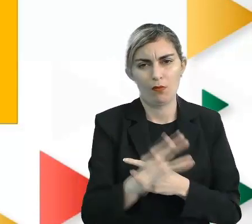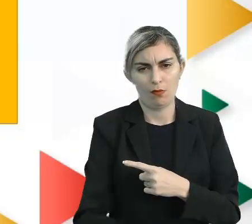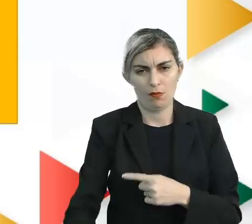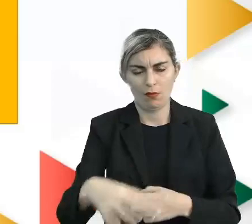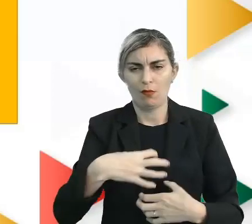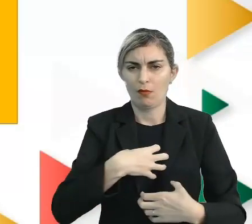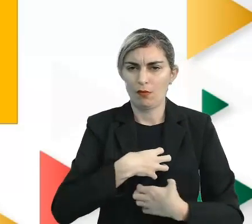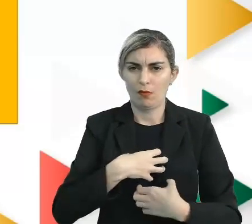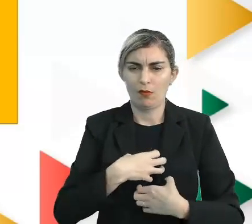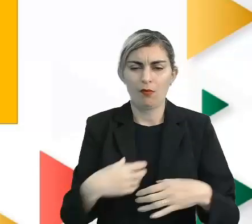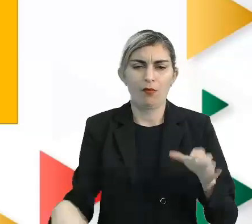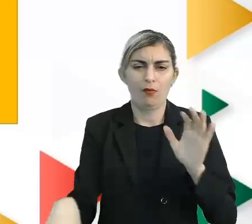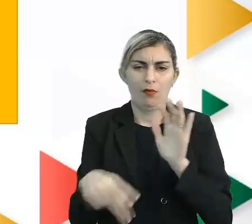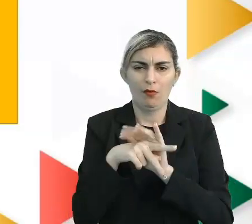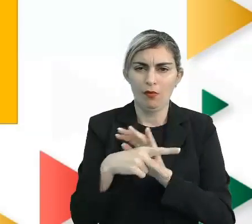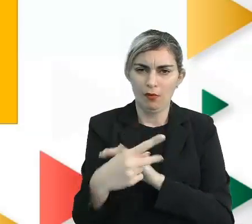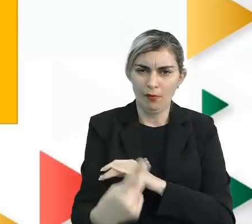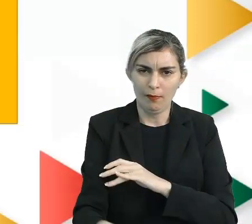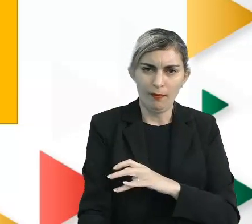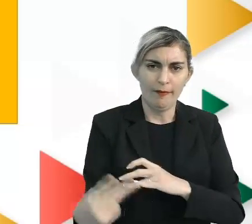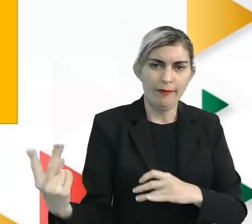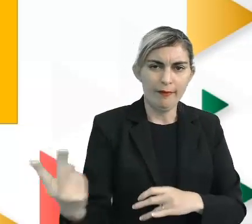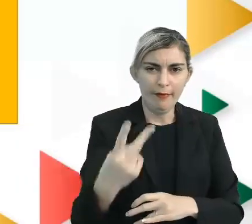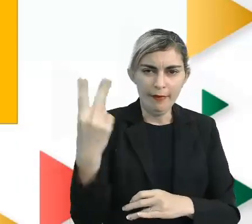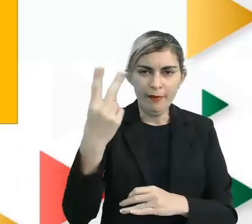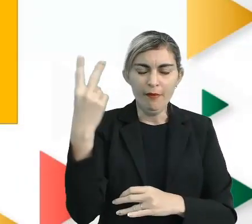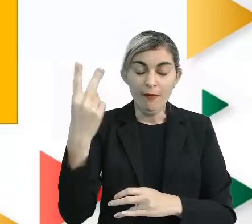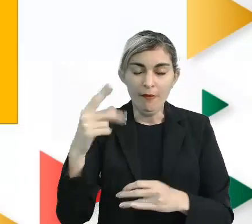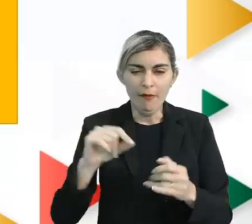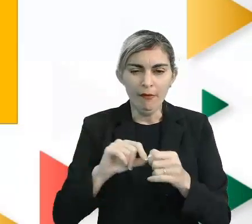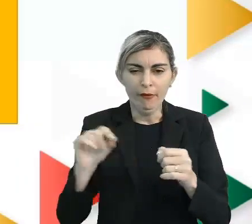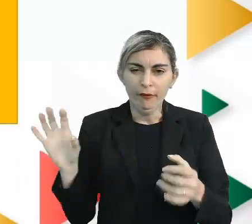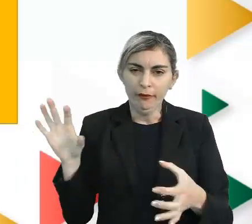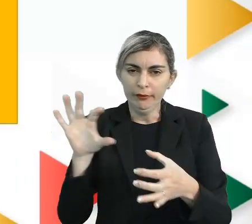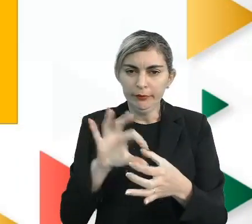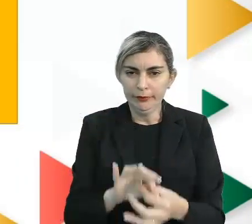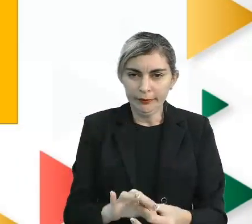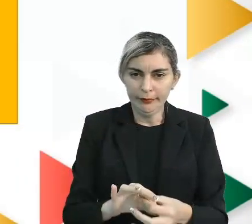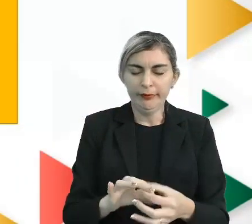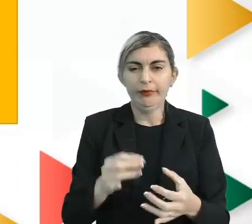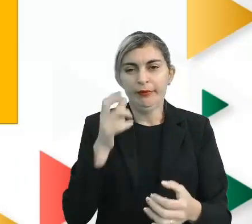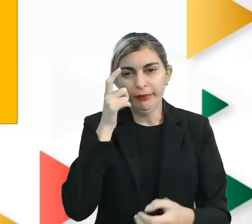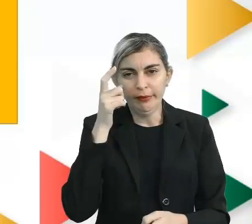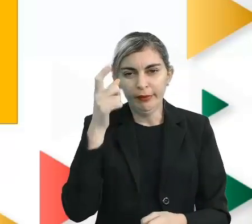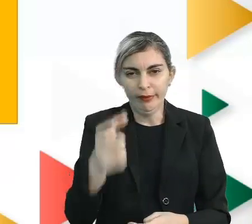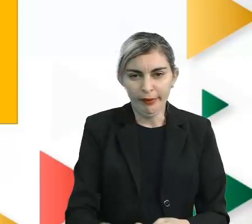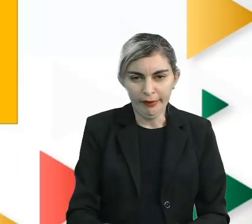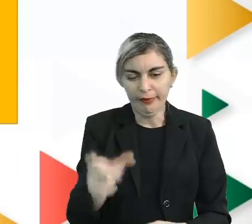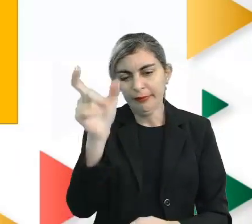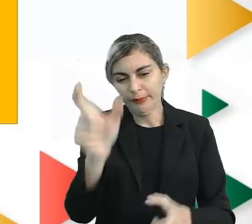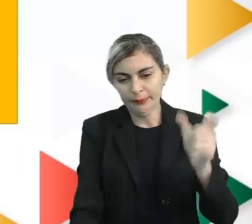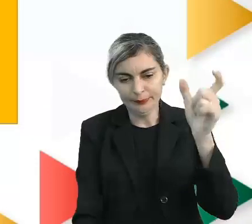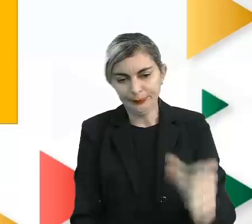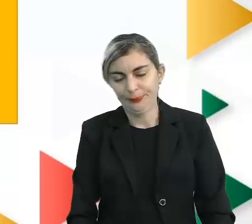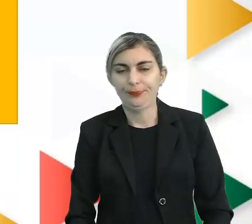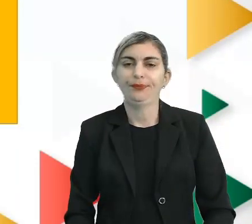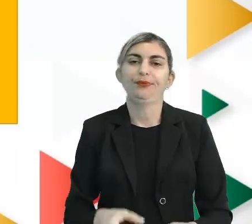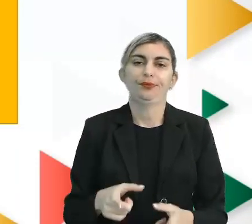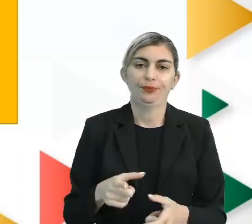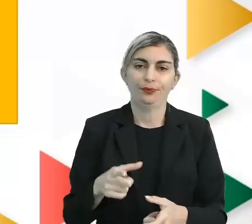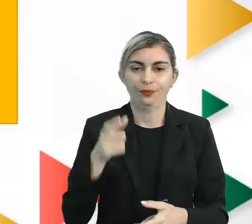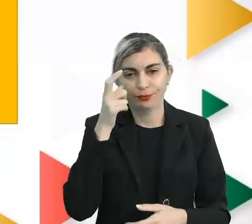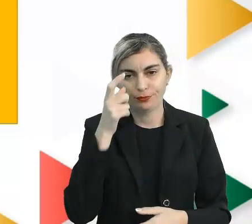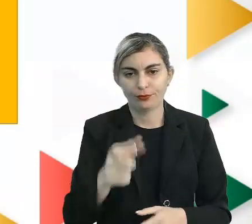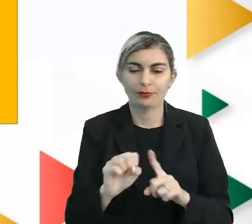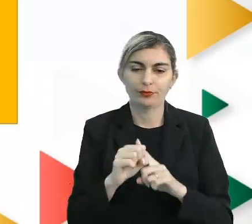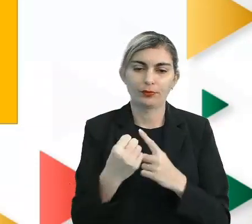de pertença. Esses valores fazem a ligação entre os interesses individuais e os interesses